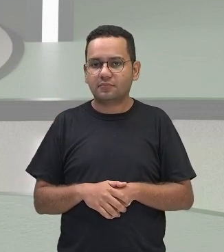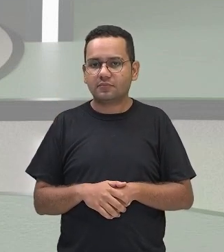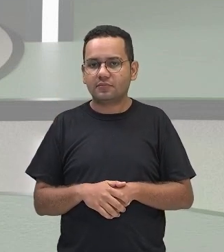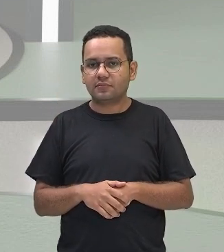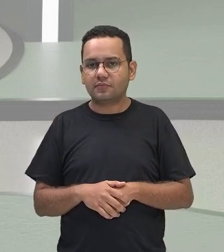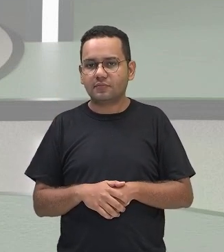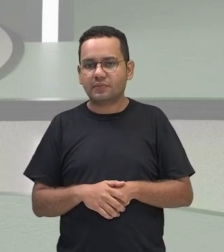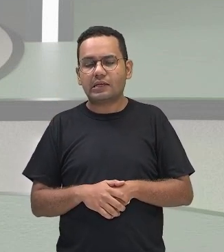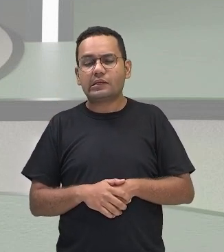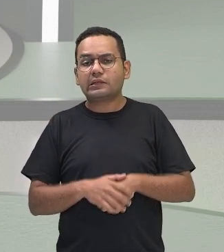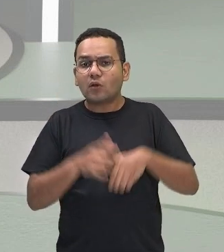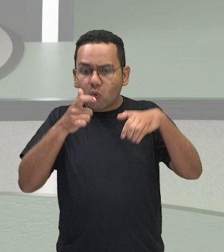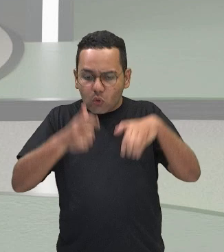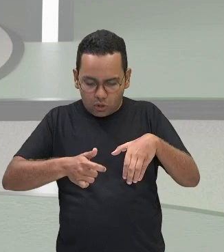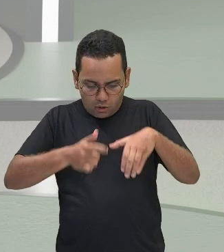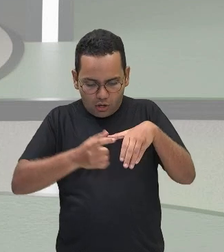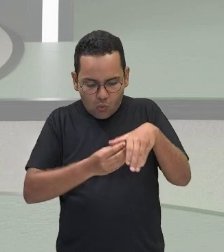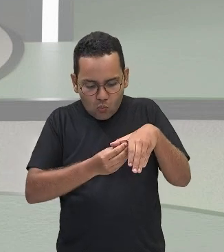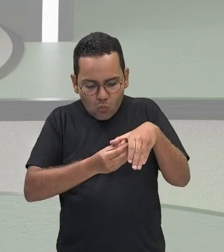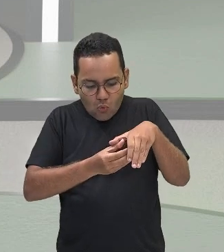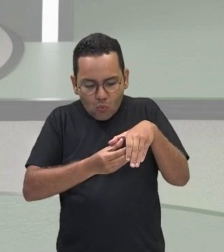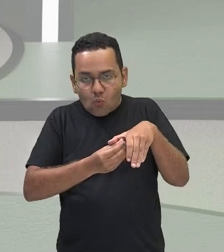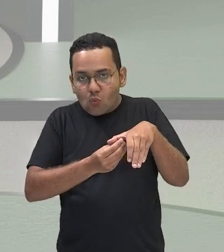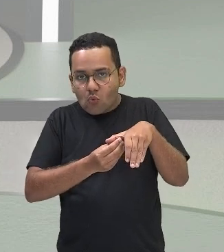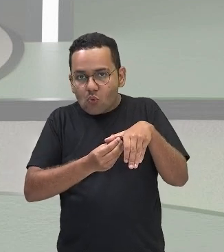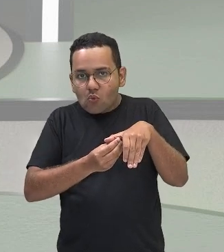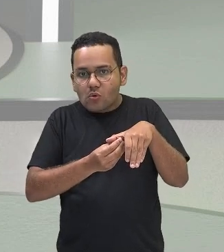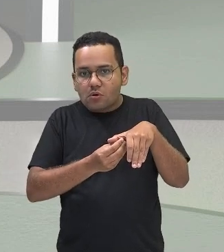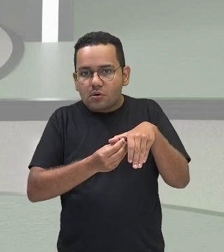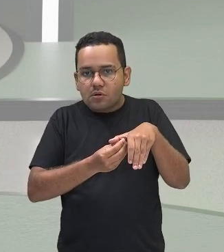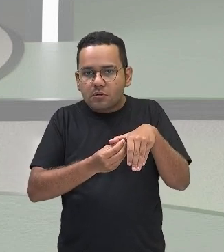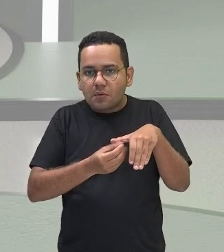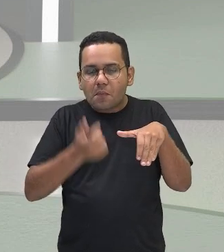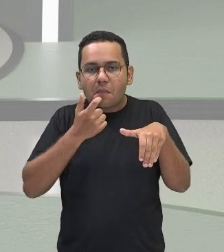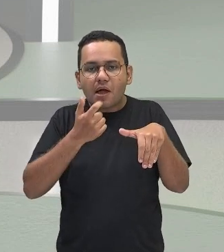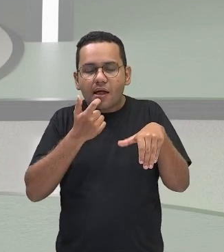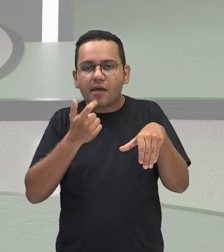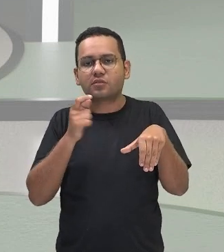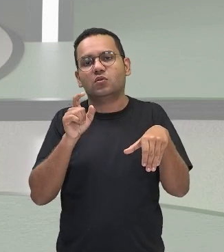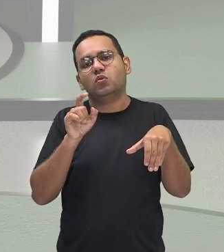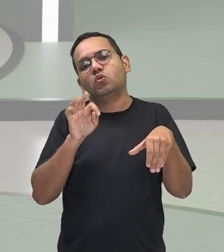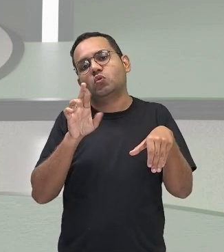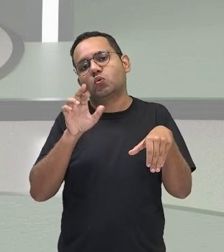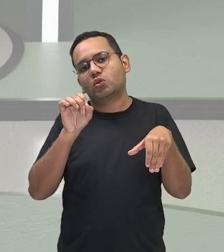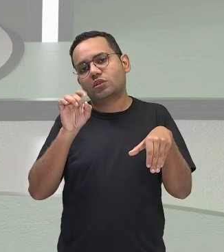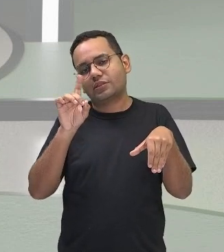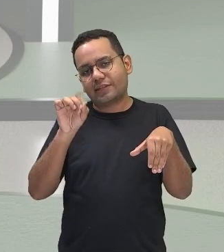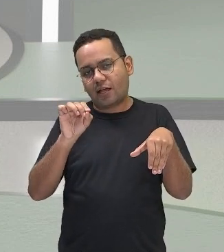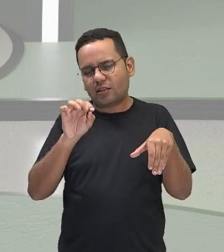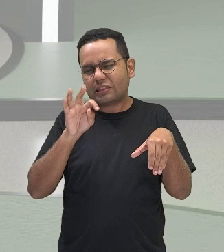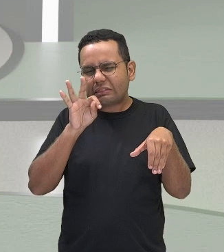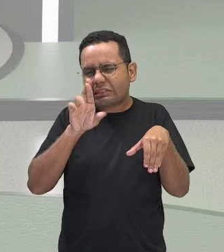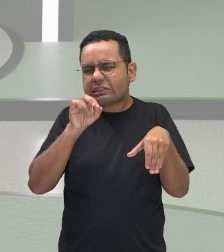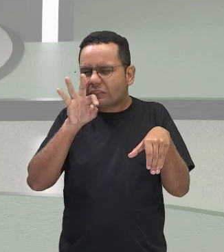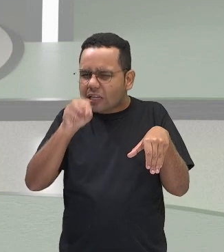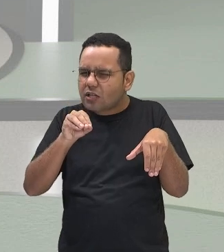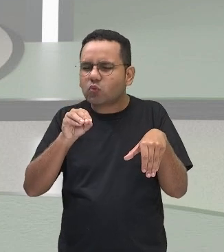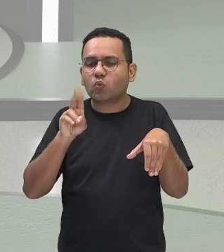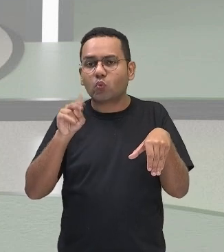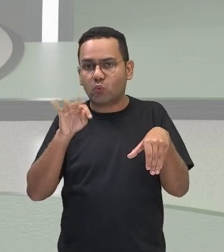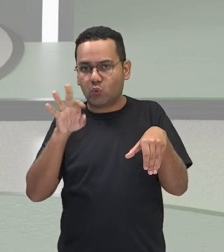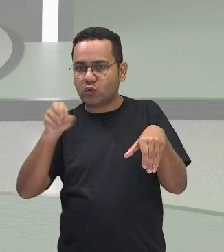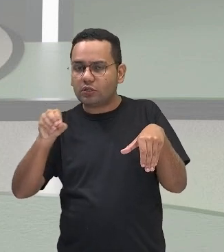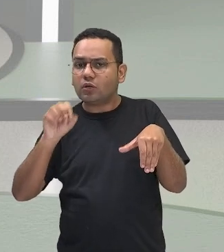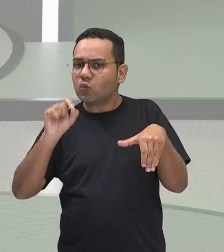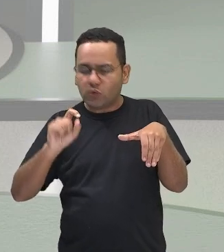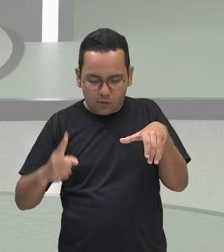do canal vaginal, a entrada ali para o trato uterino, e aí impede que os espermatozoides alcancem o trato uterino